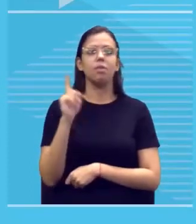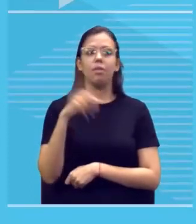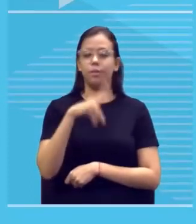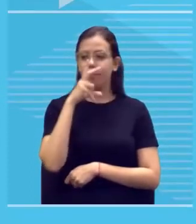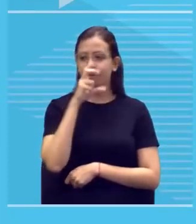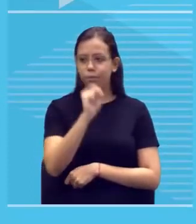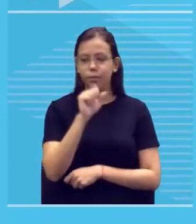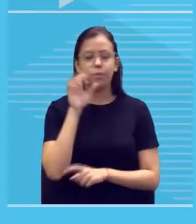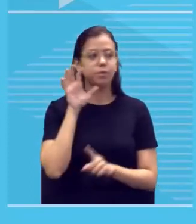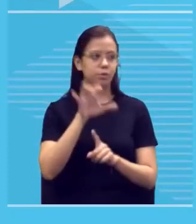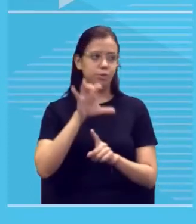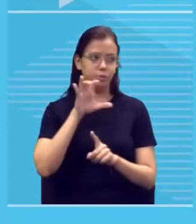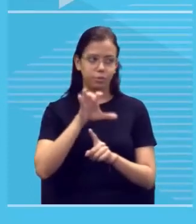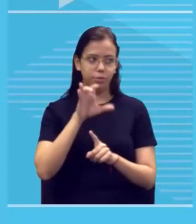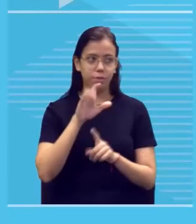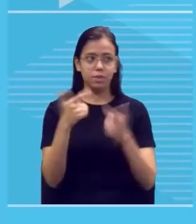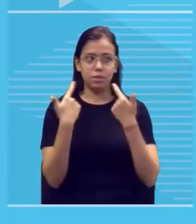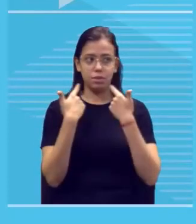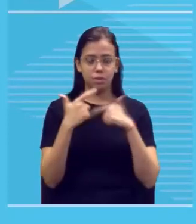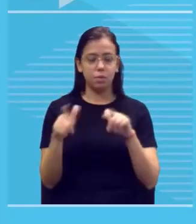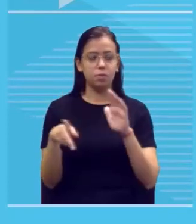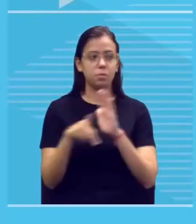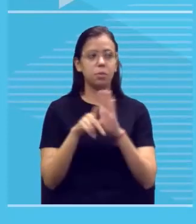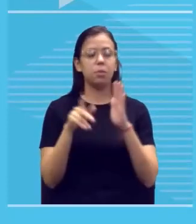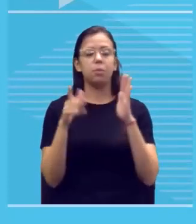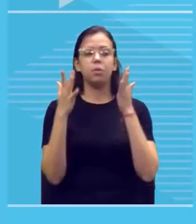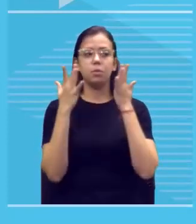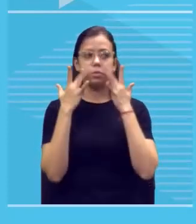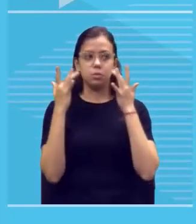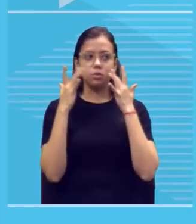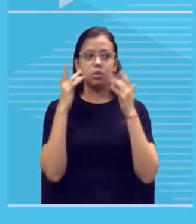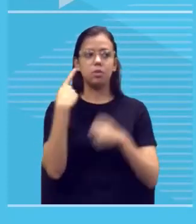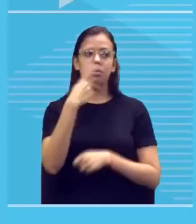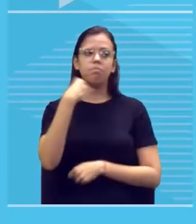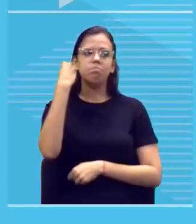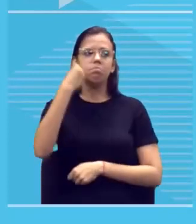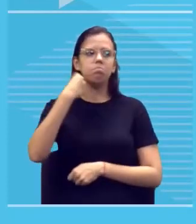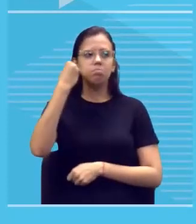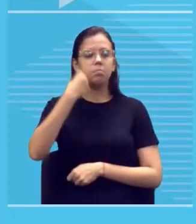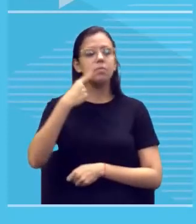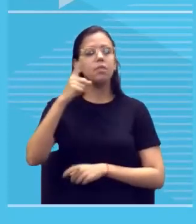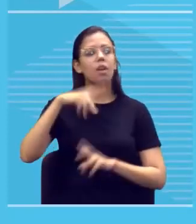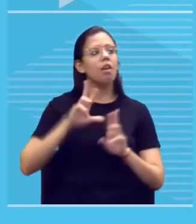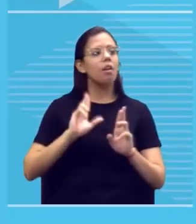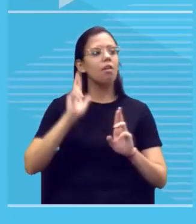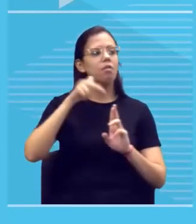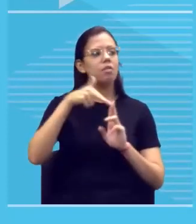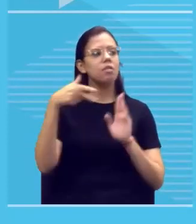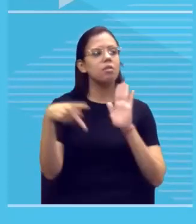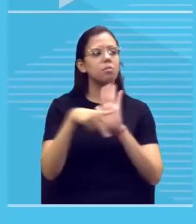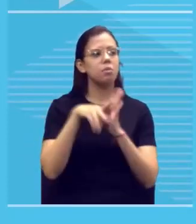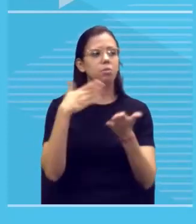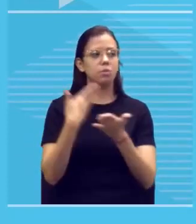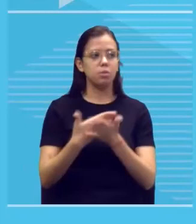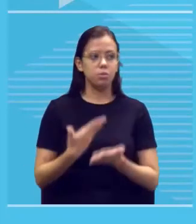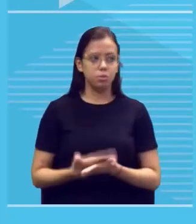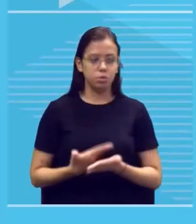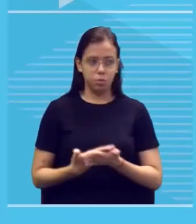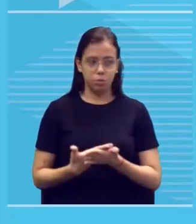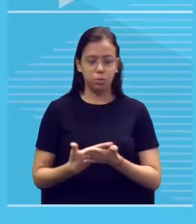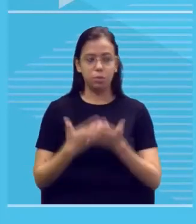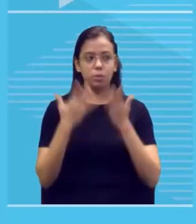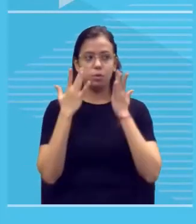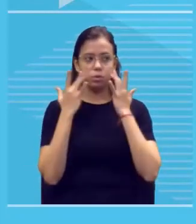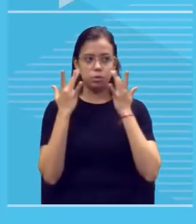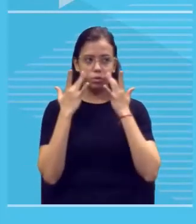aqui suas experimentações são consideradas referências para os estudos teatrais